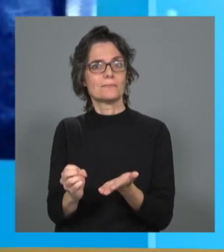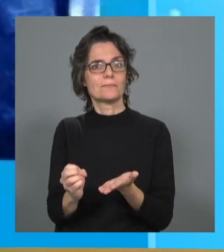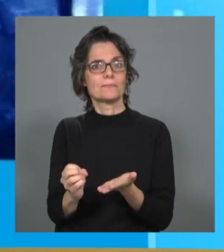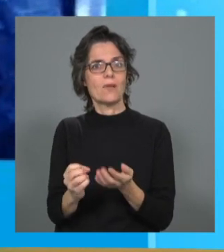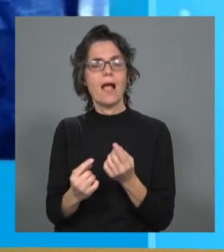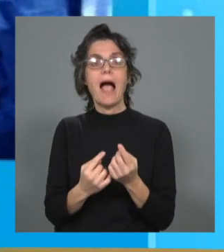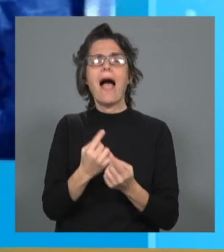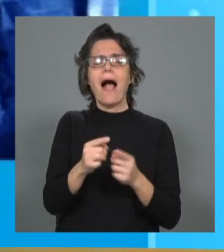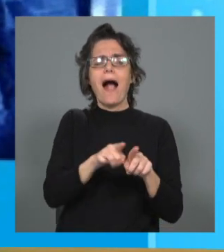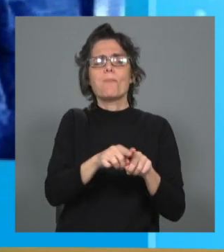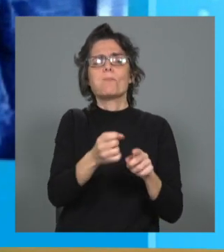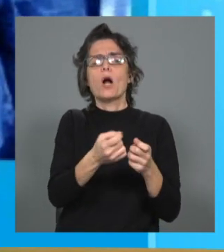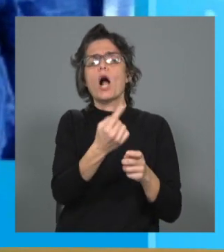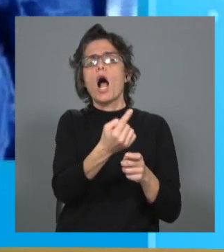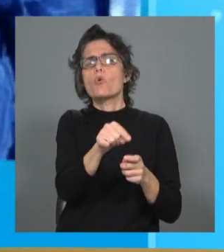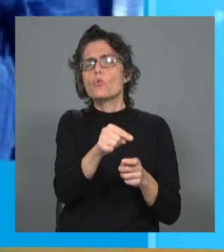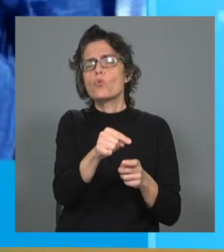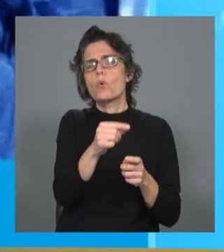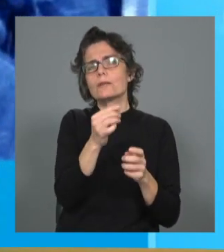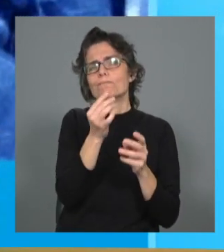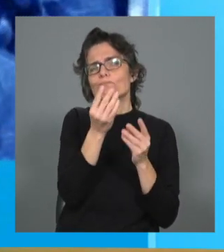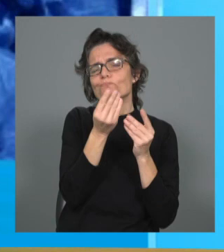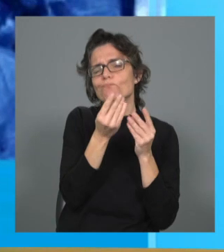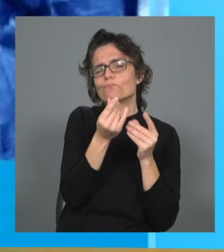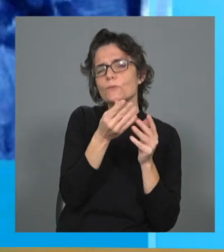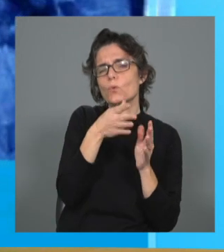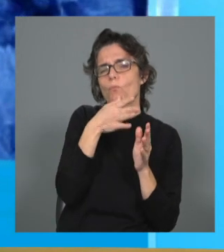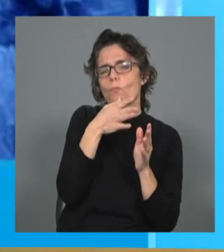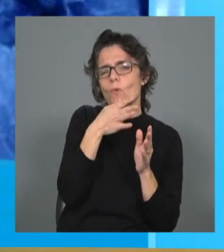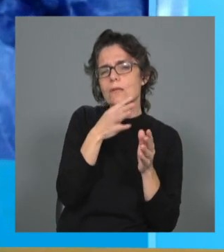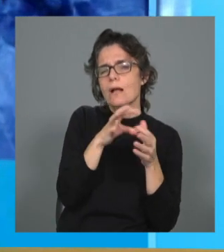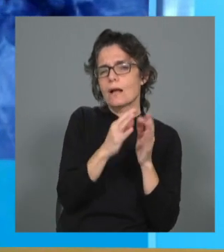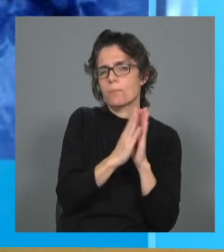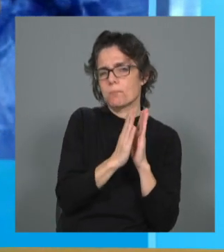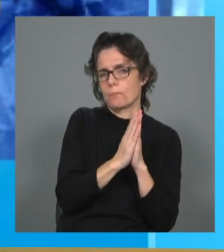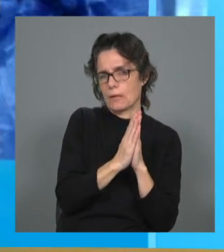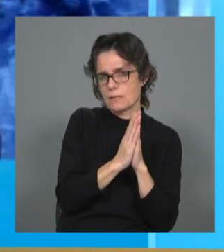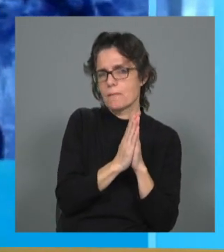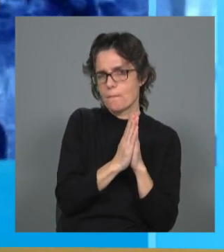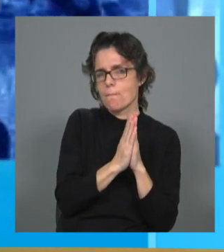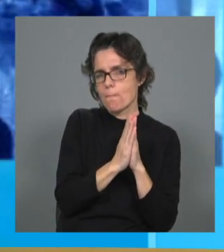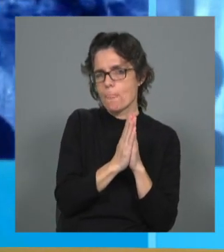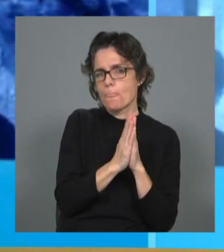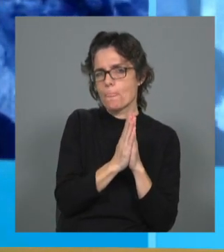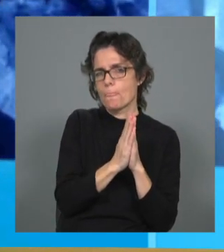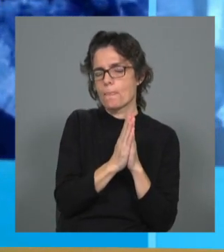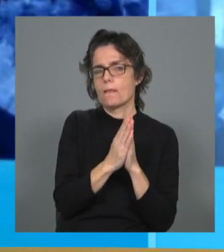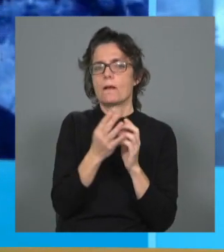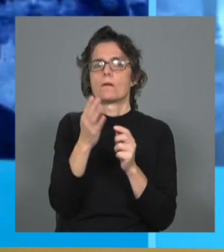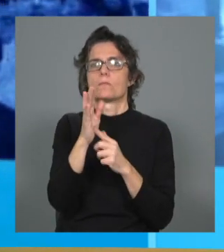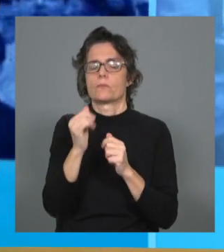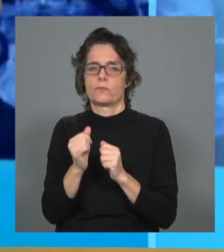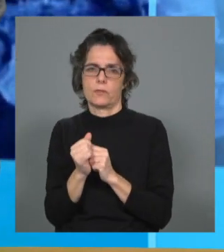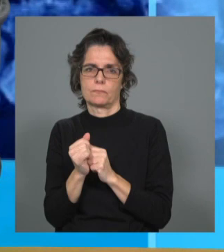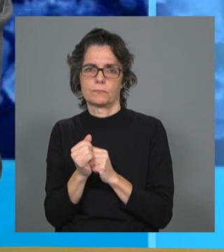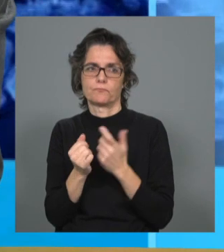partidos que querem revestir-se de uma especial mensagem ligada à Igreja. Nós temos, de um lado, historicamente,